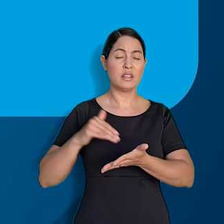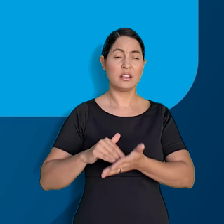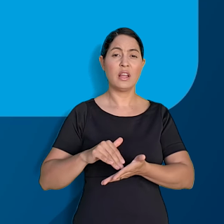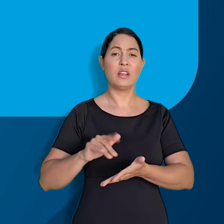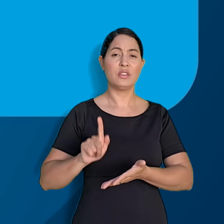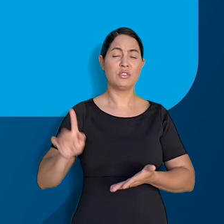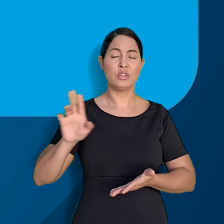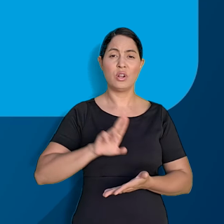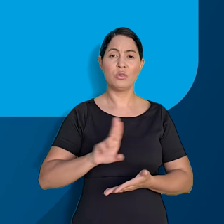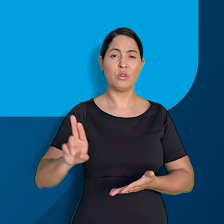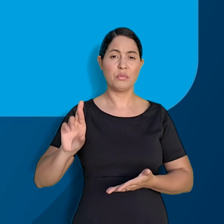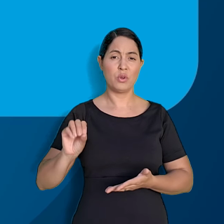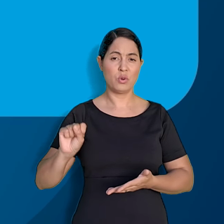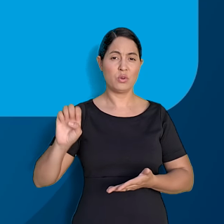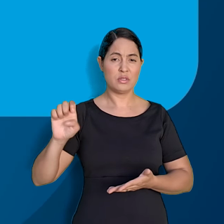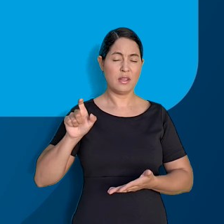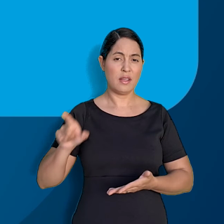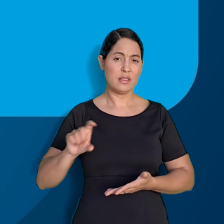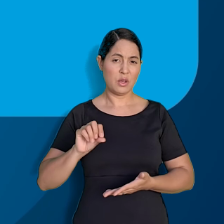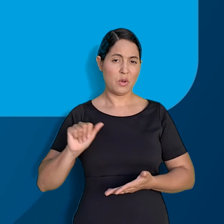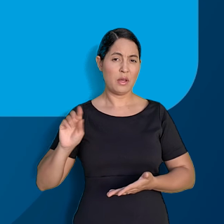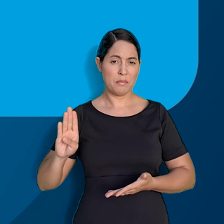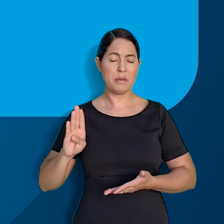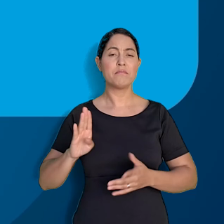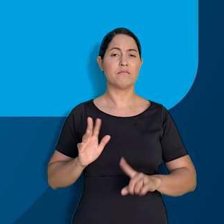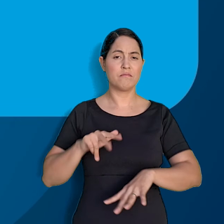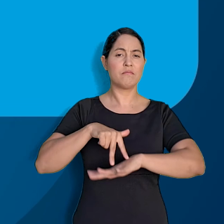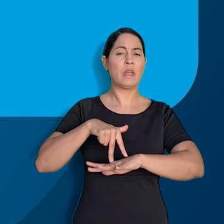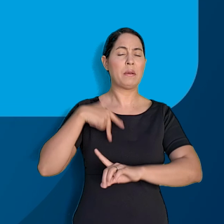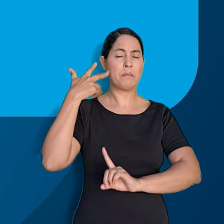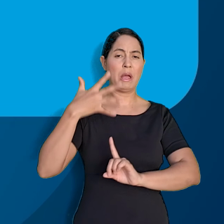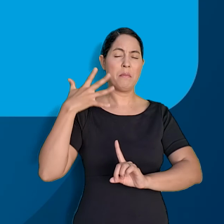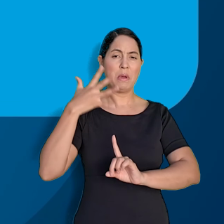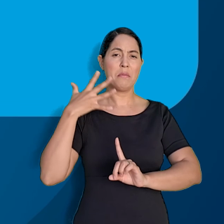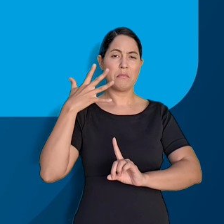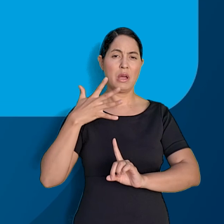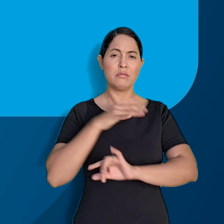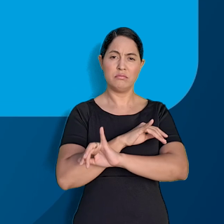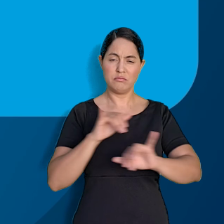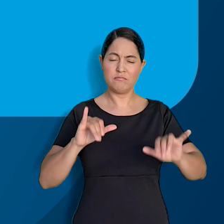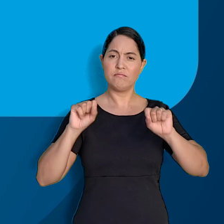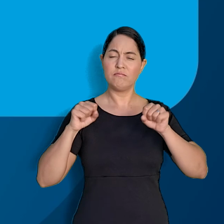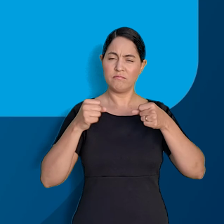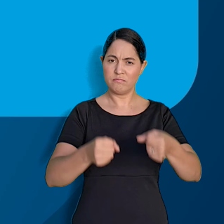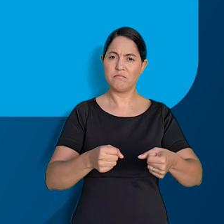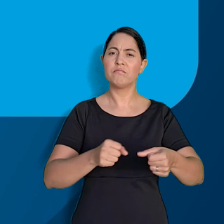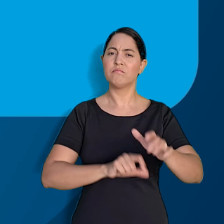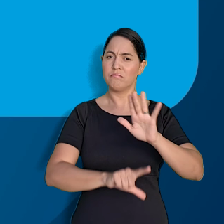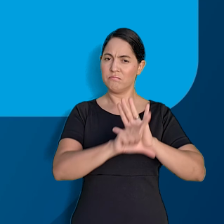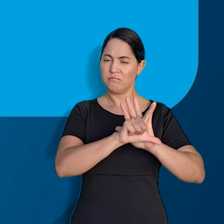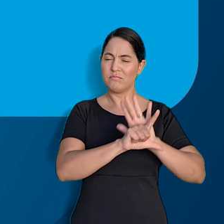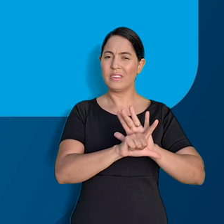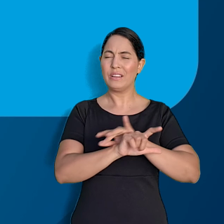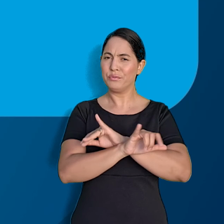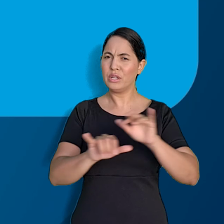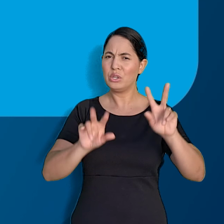Rose Moraes, realizou sustentação oral no plenário da Corte em defesa da legislação. Rose afirmou que a